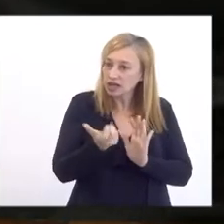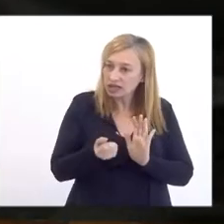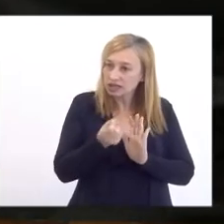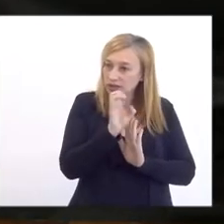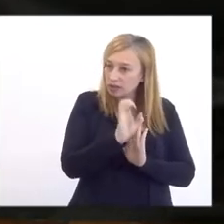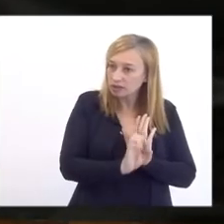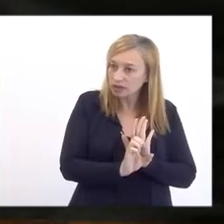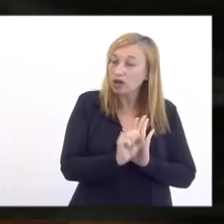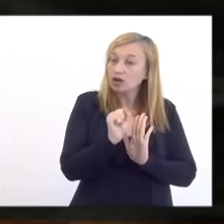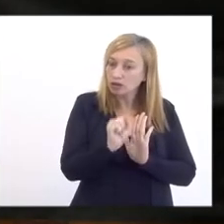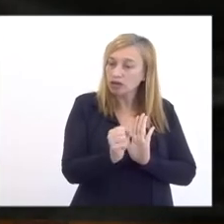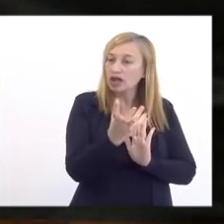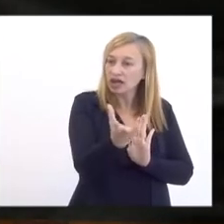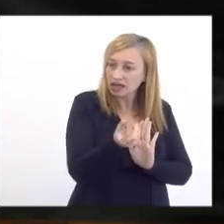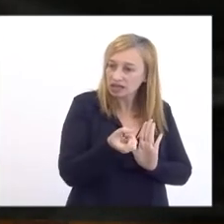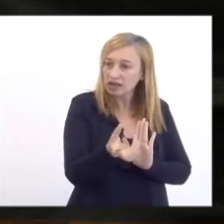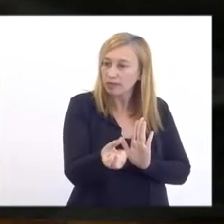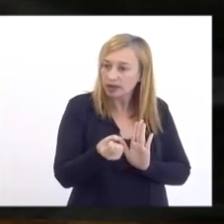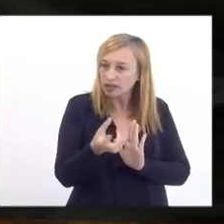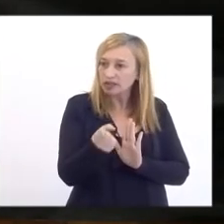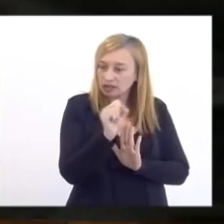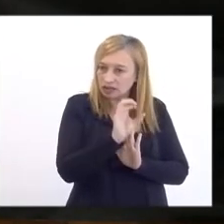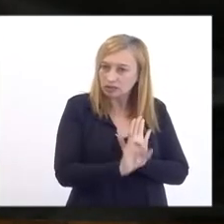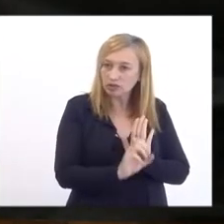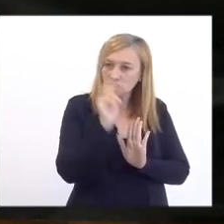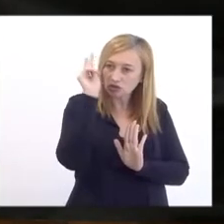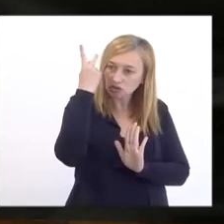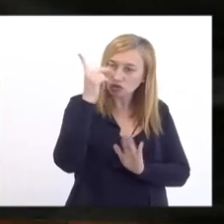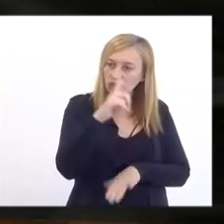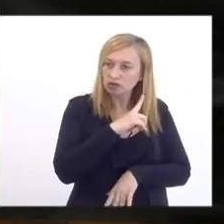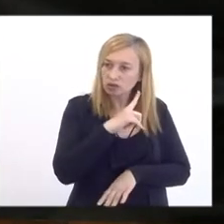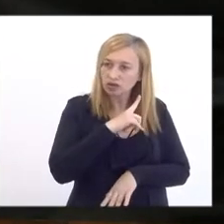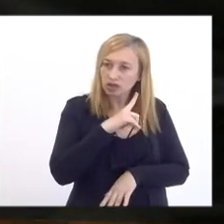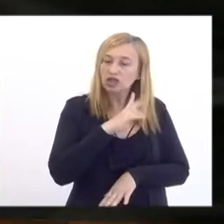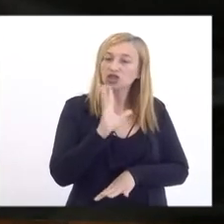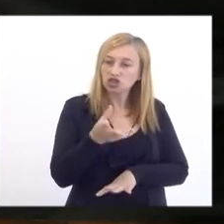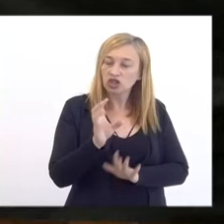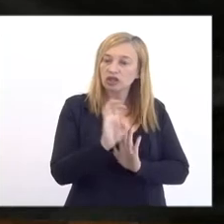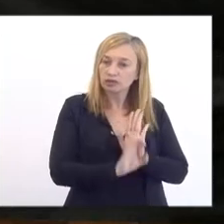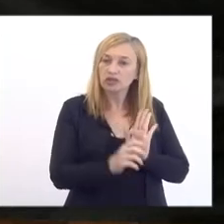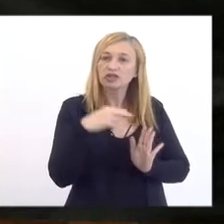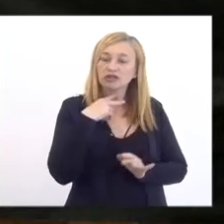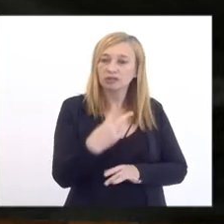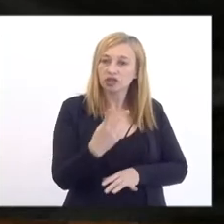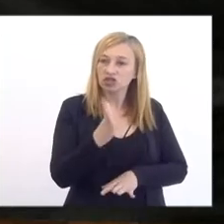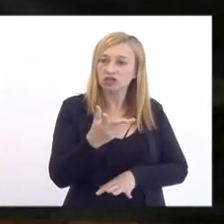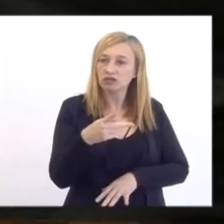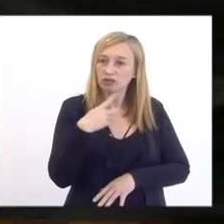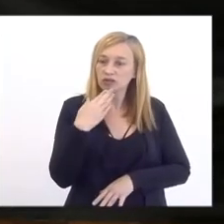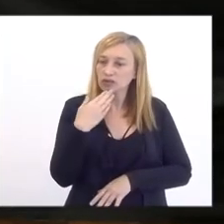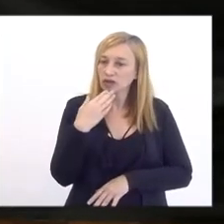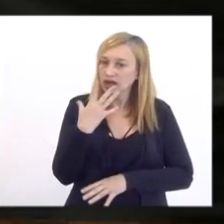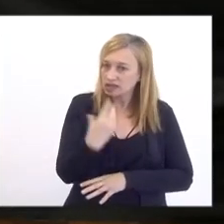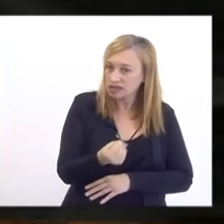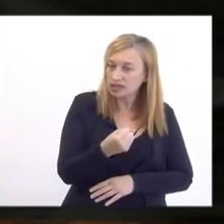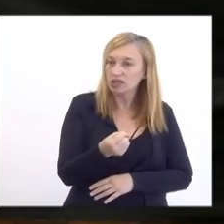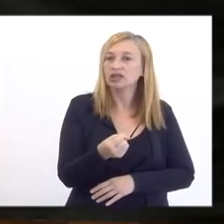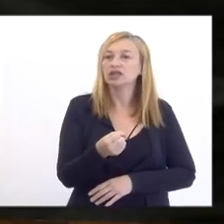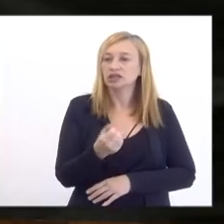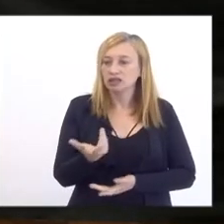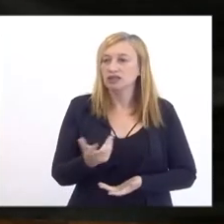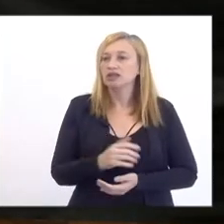está recebendo, tem um histórico, o deputado Luiz Paulo falou que, inclusive, emendas verbais já foram acolhidas. De indiciamento.